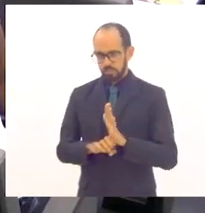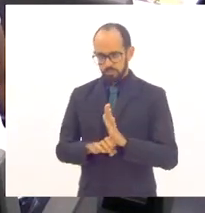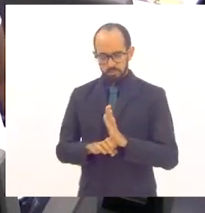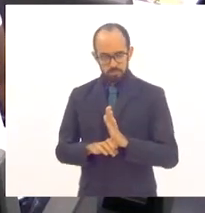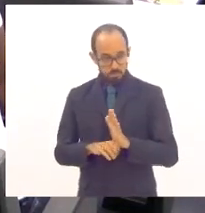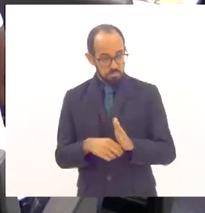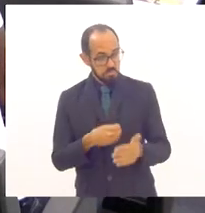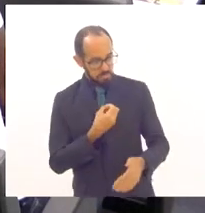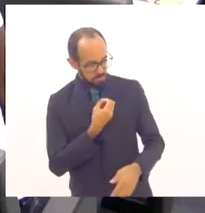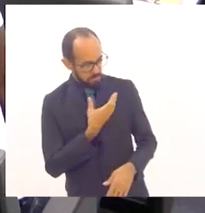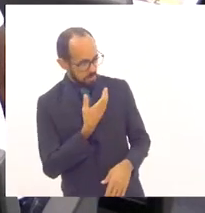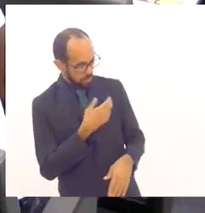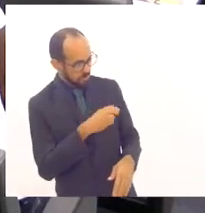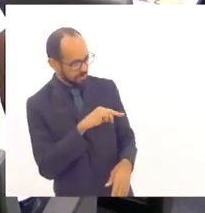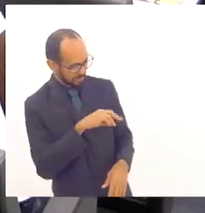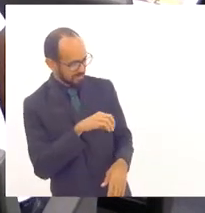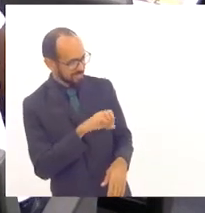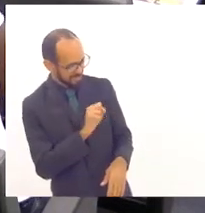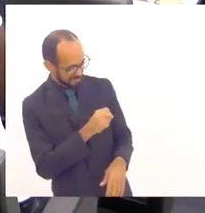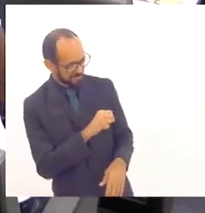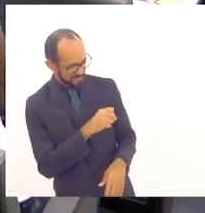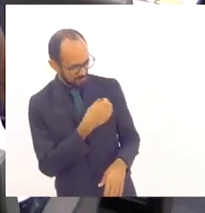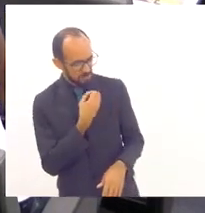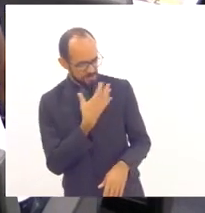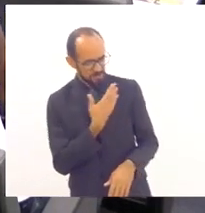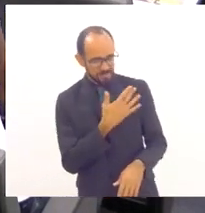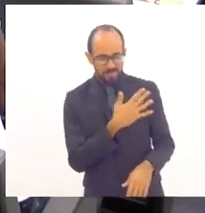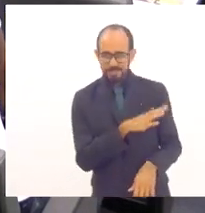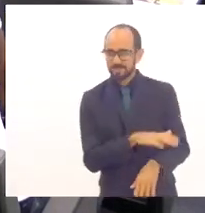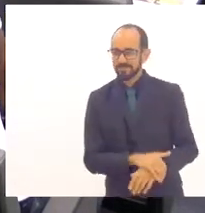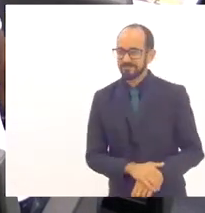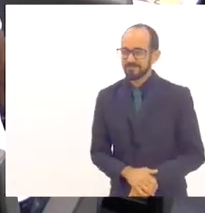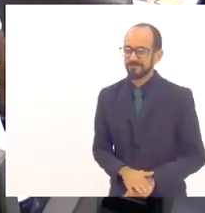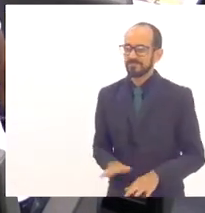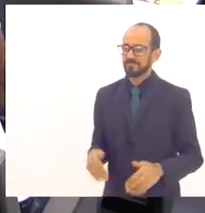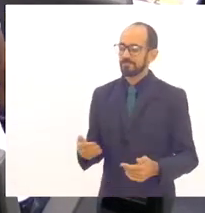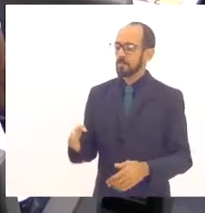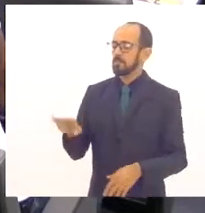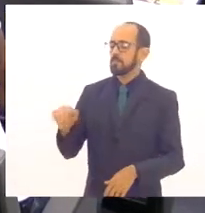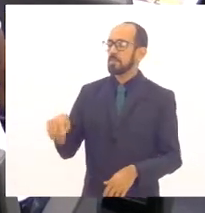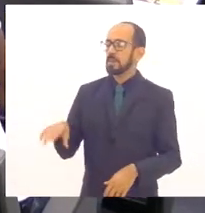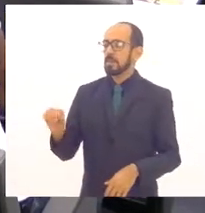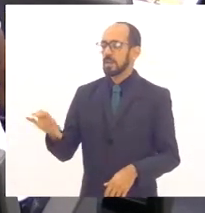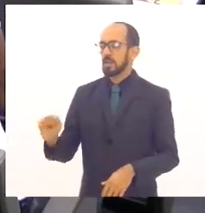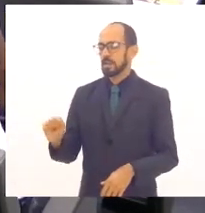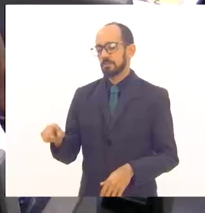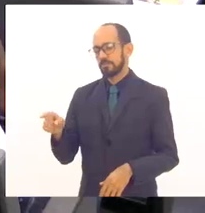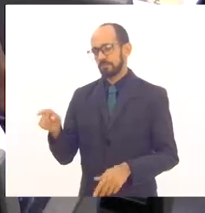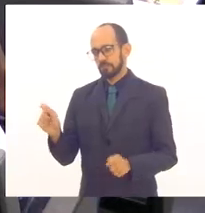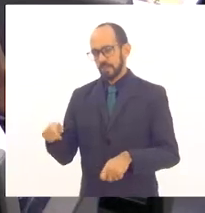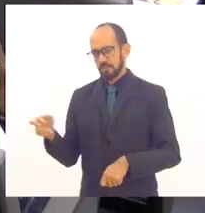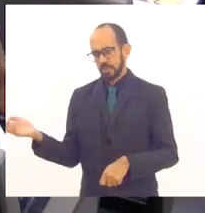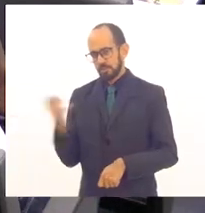inacreditável. Vai lá, Bianca Silva, que você pode responder ao mestre Paulão?